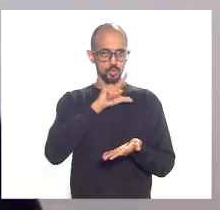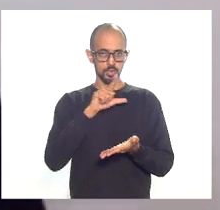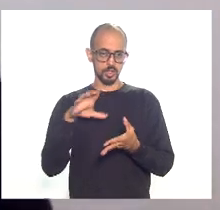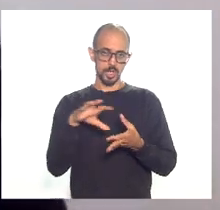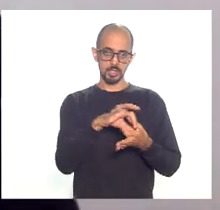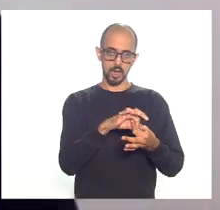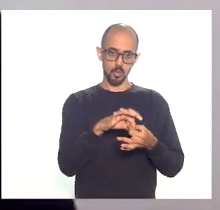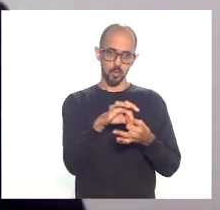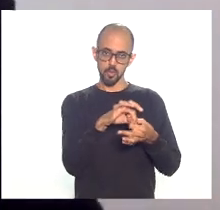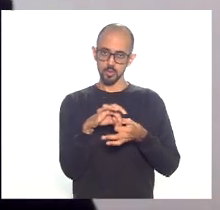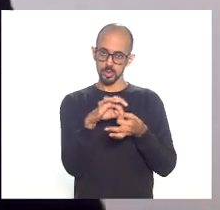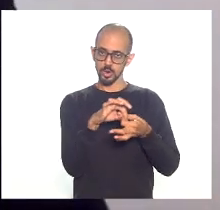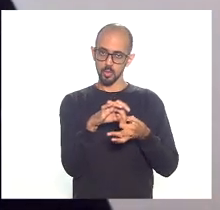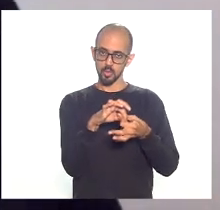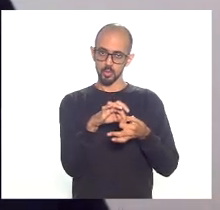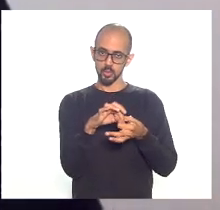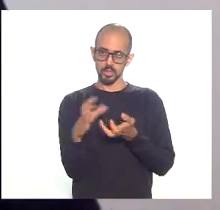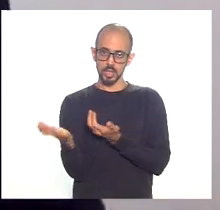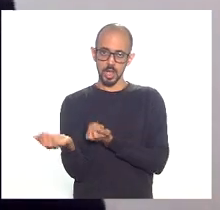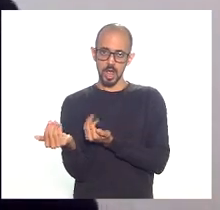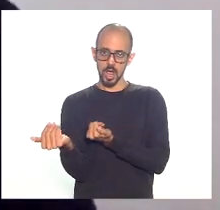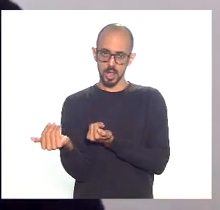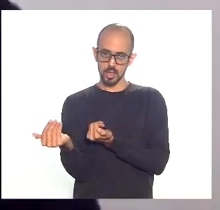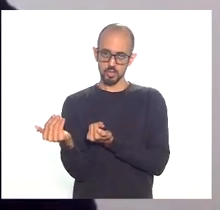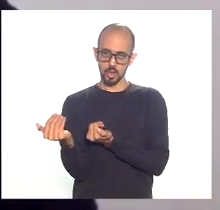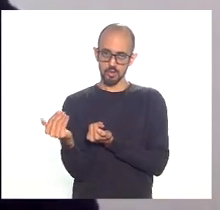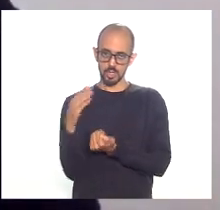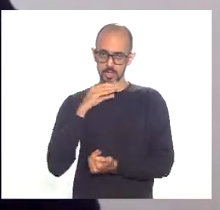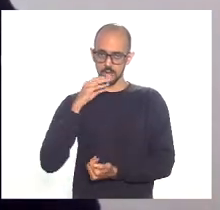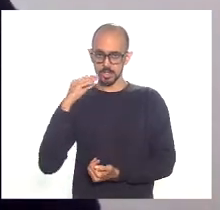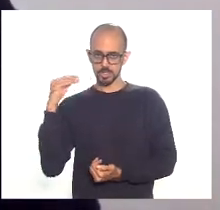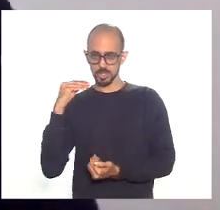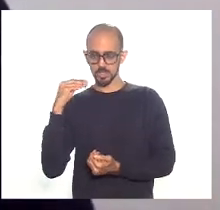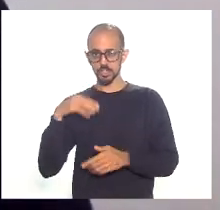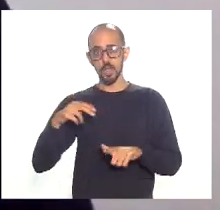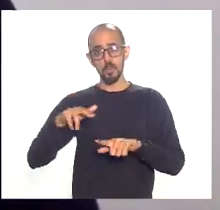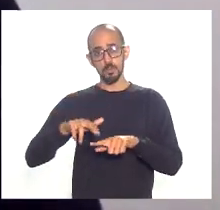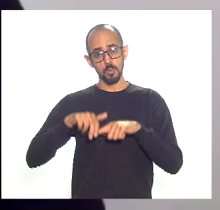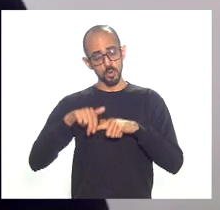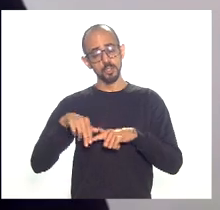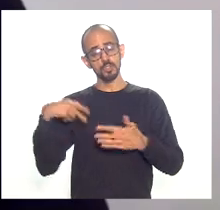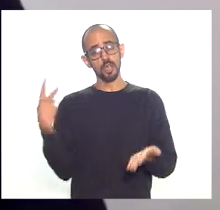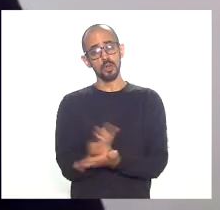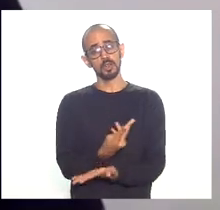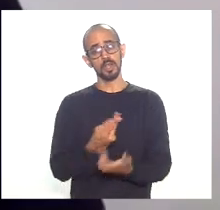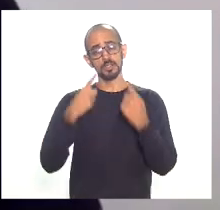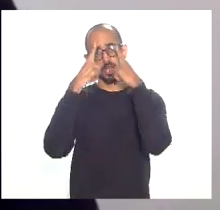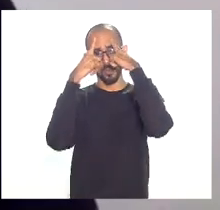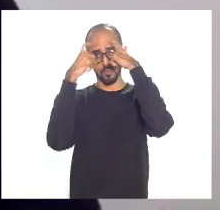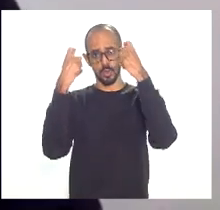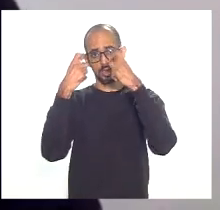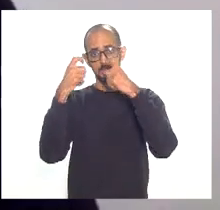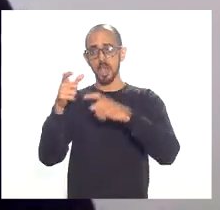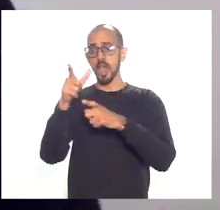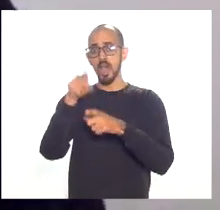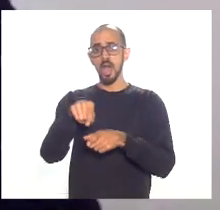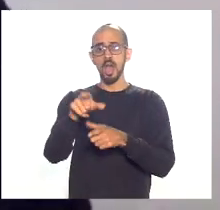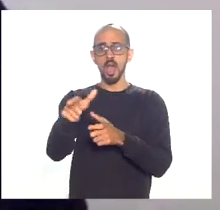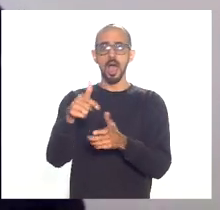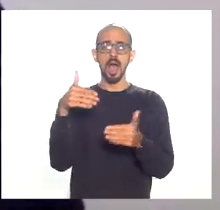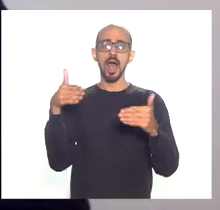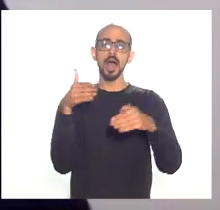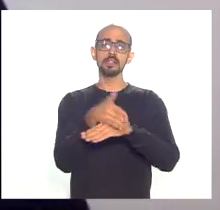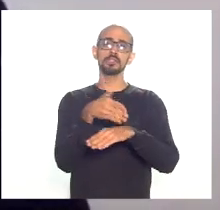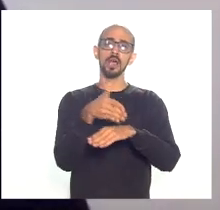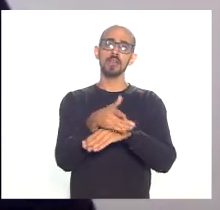adolescente muitas vezes resulta na violência a partir da arma de fogo e das ações de